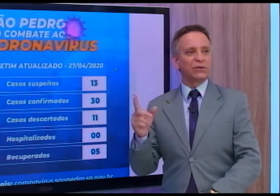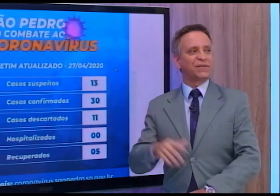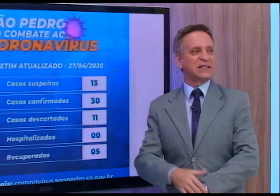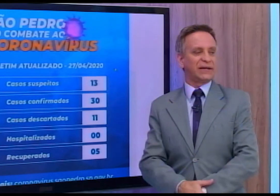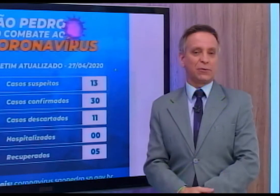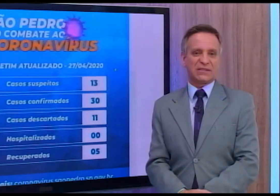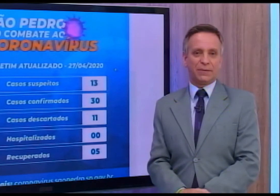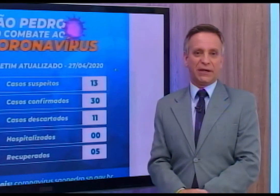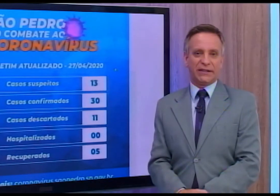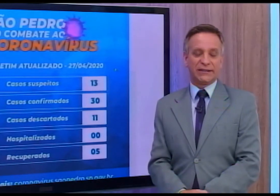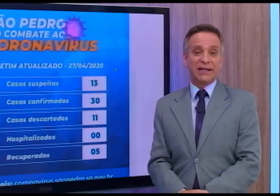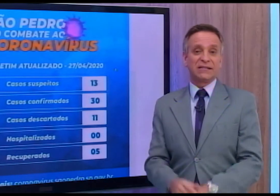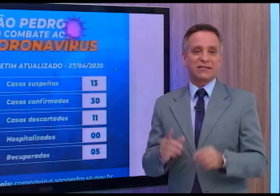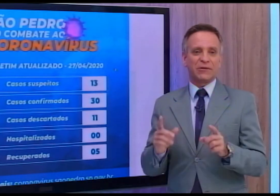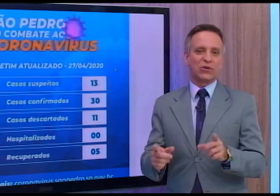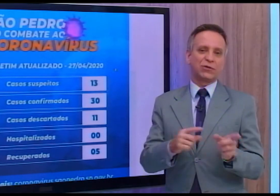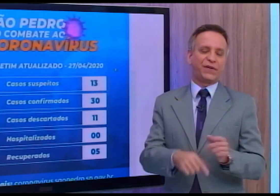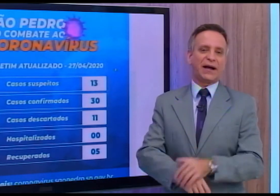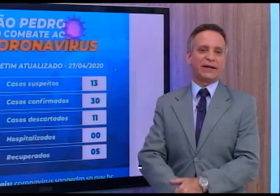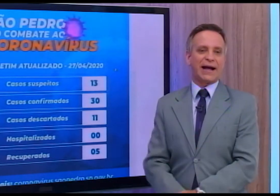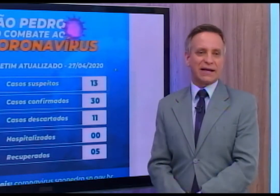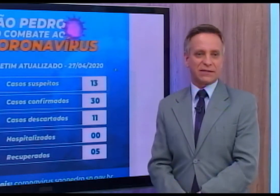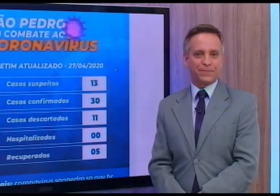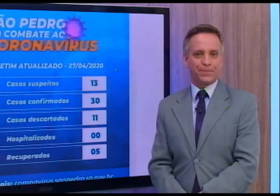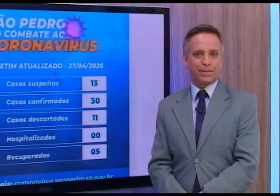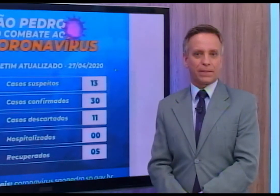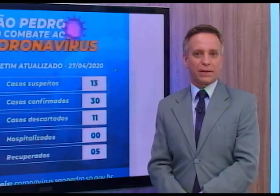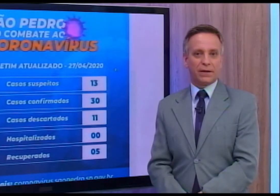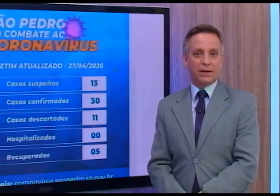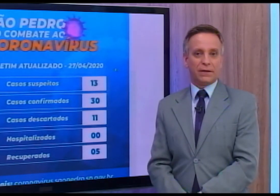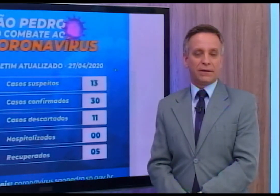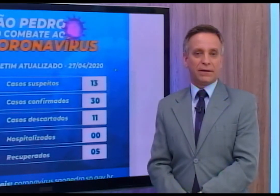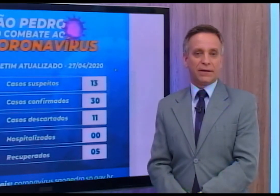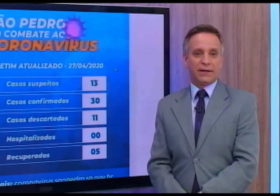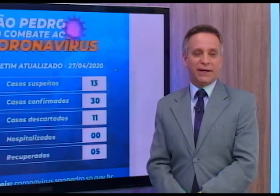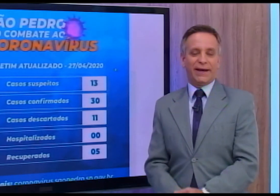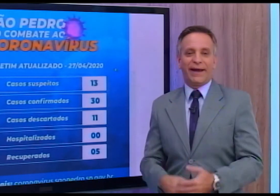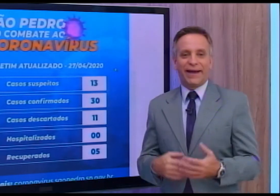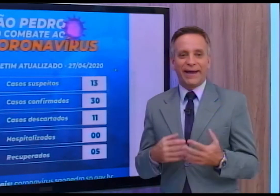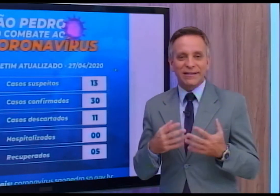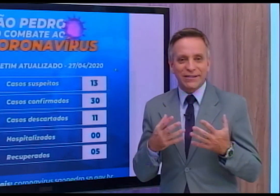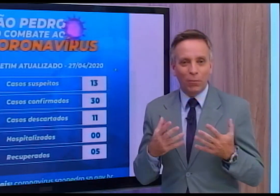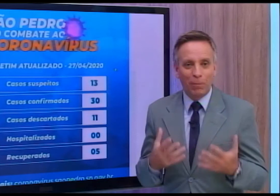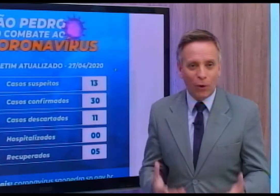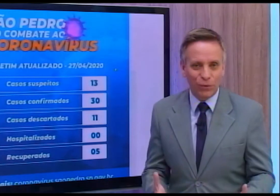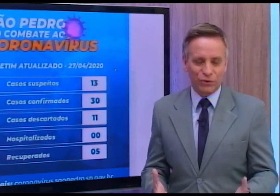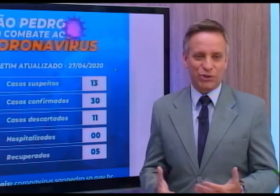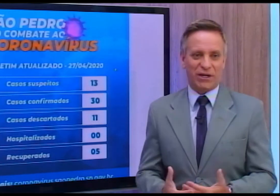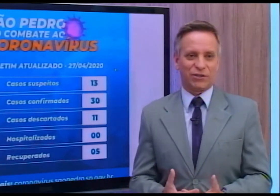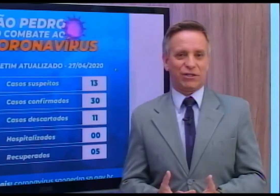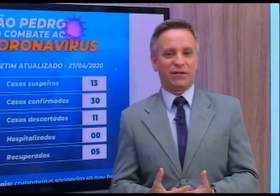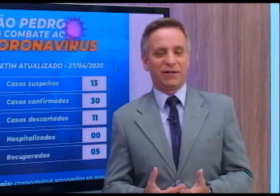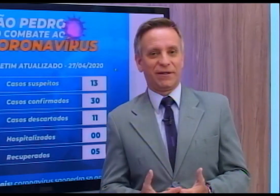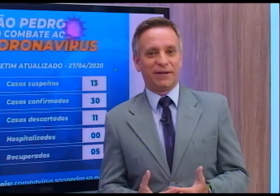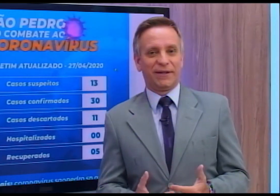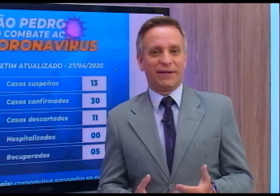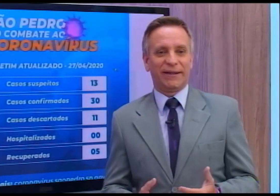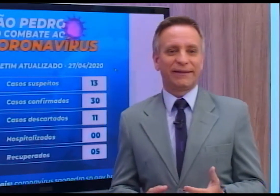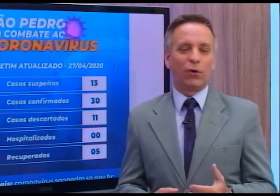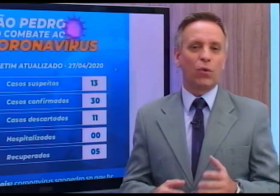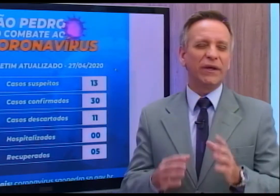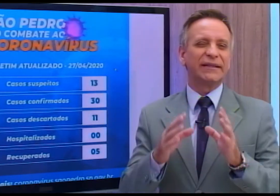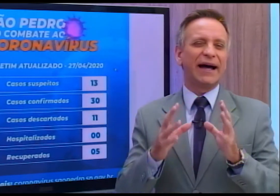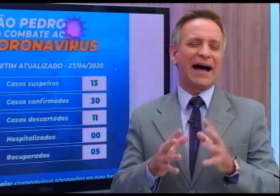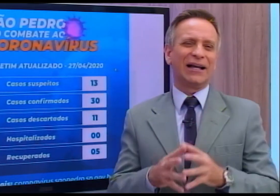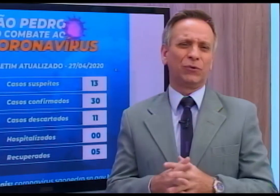30 quanto ponto que vai ser daqui uma semana se as pessoas vão ficar em casa e esse é o ponto gente